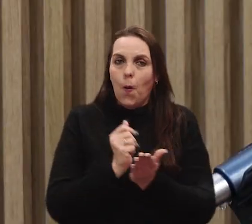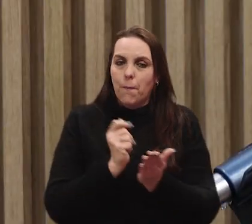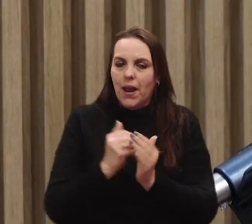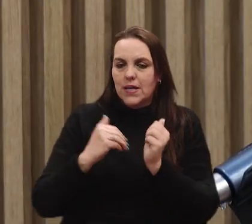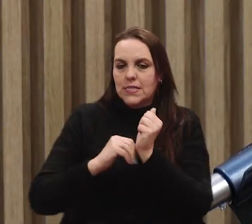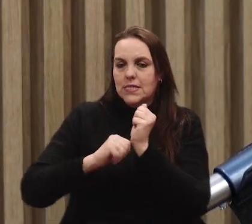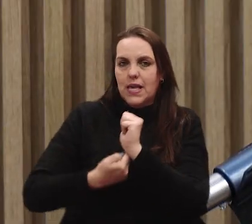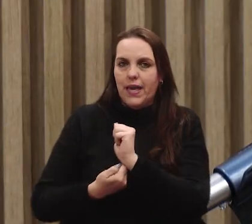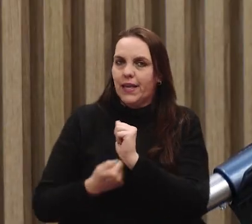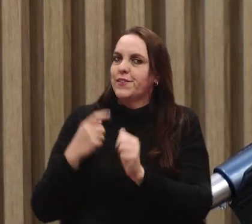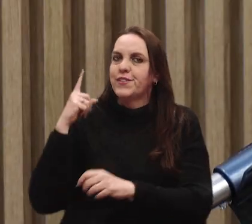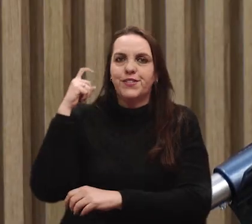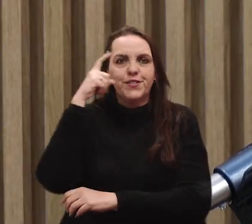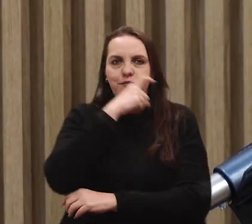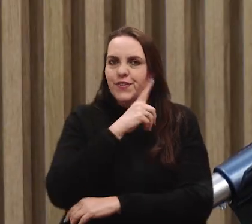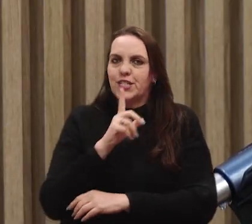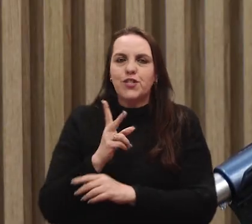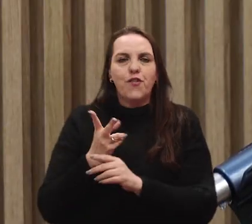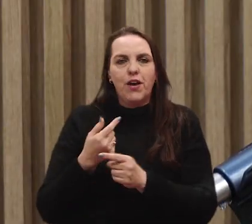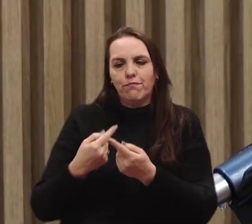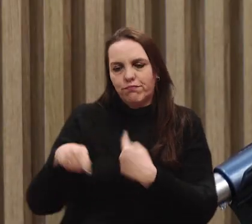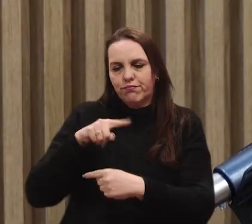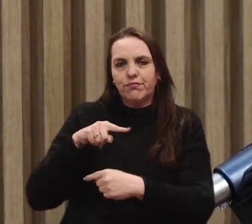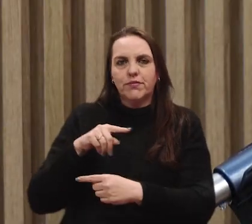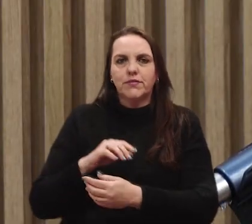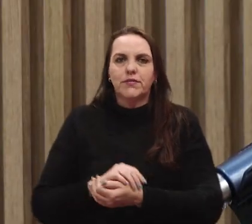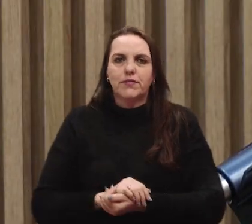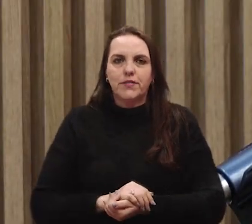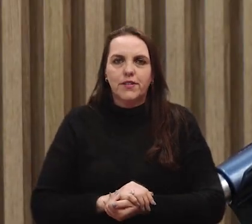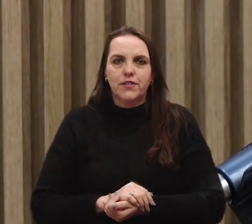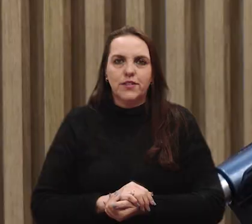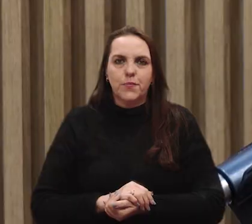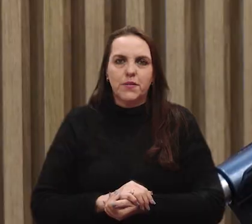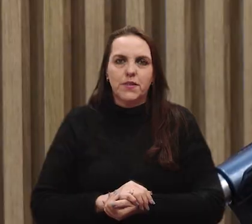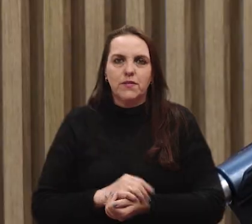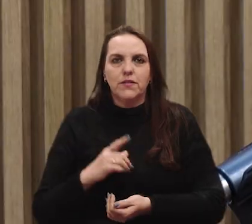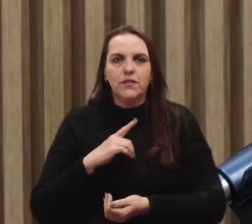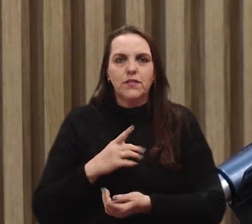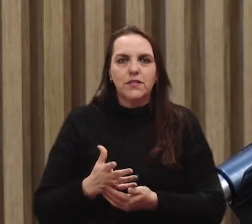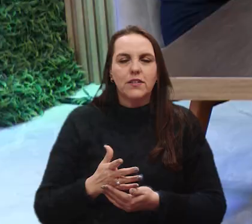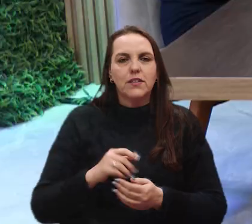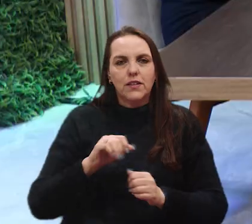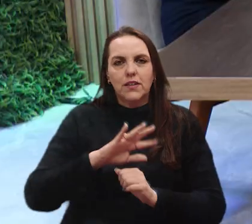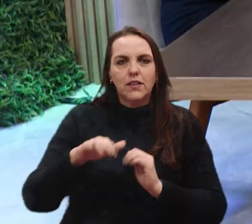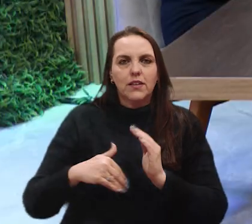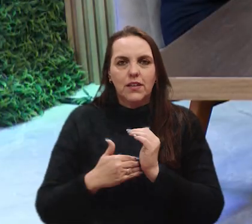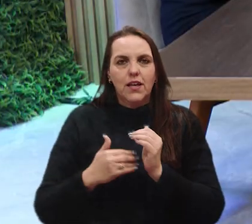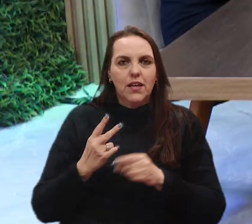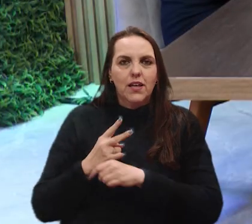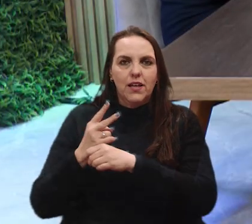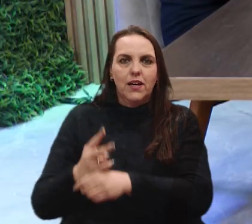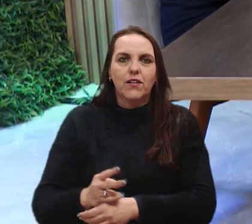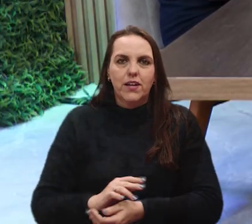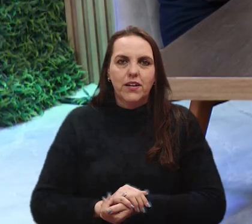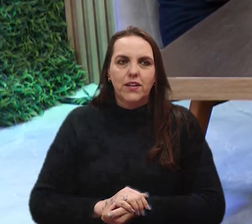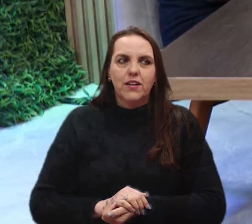com senha, dificilmente vai conseguir reverter isso, né? A menos que... E aqueles casos de empréstimo? Fizeram um empréstimo no